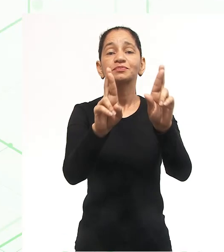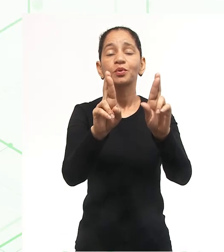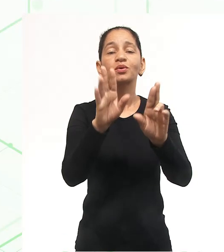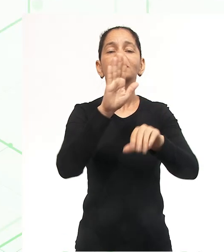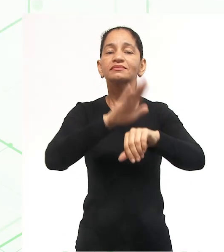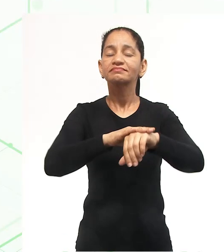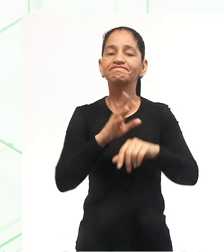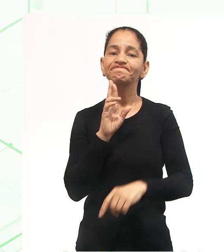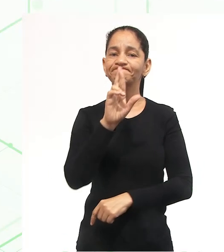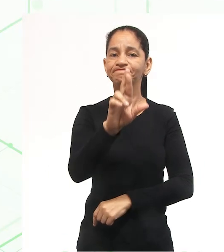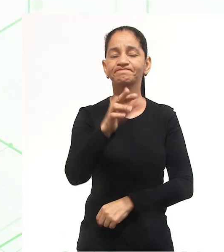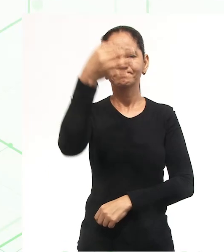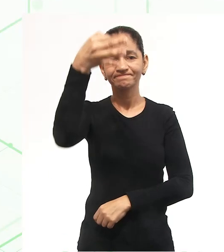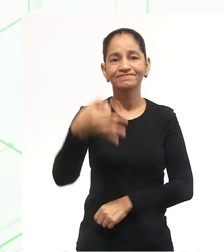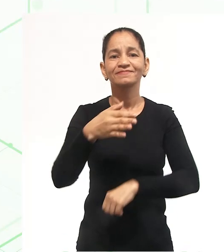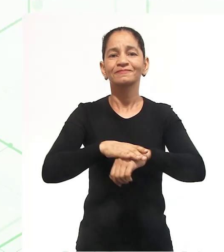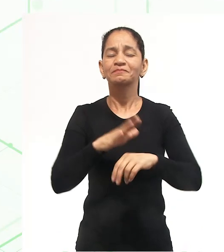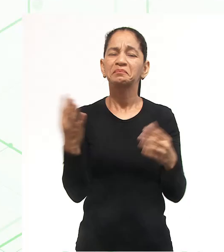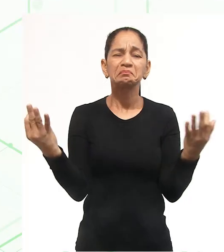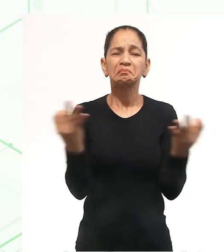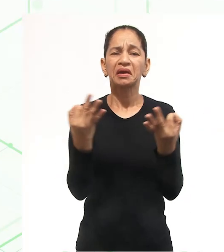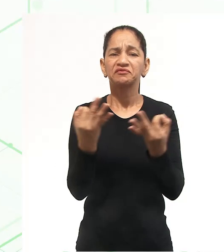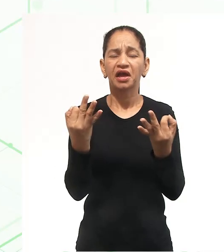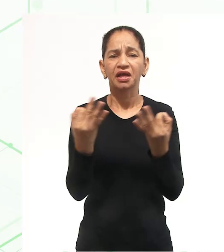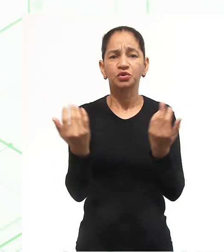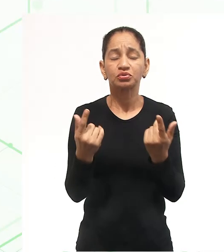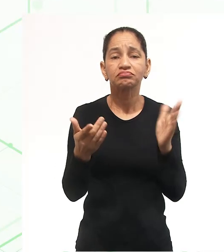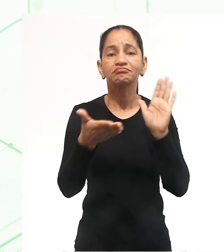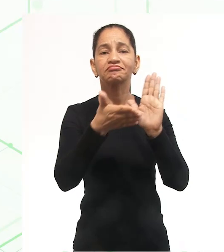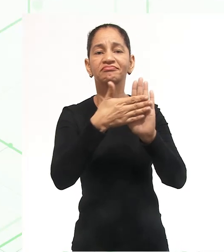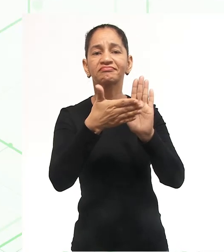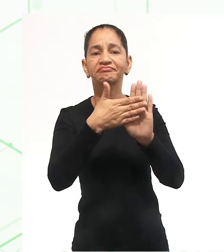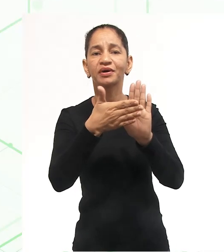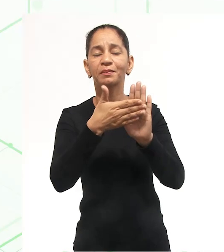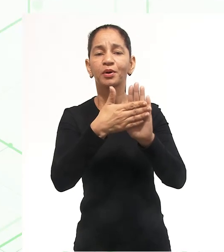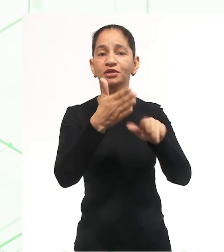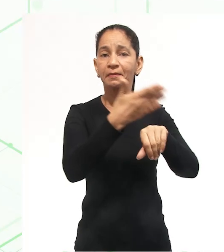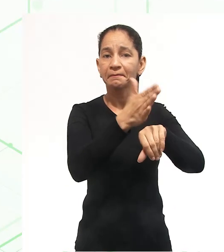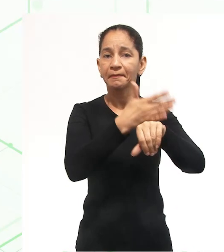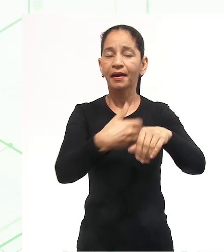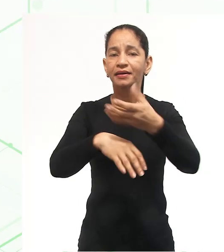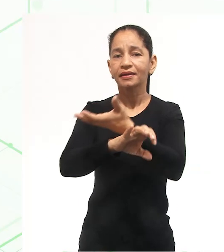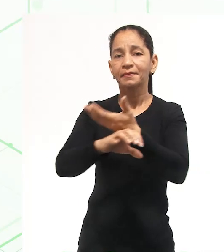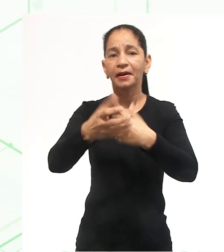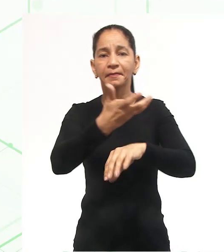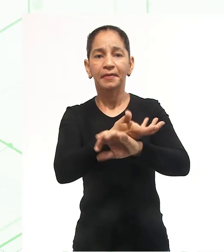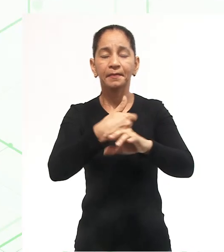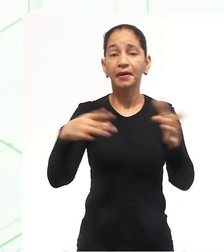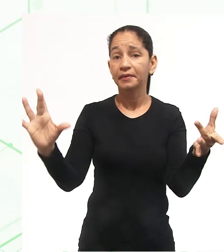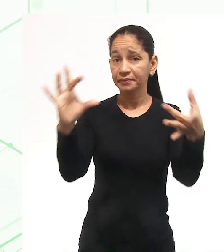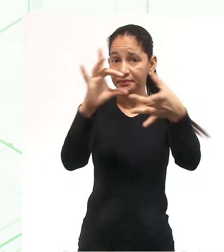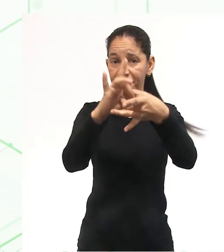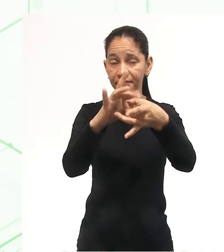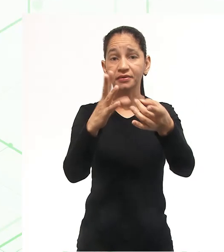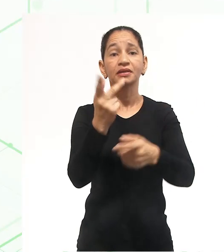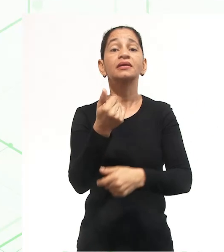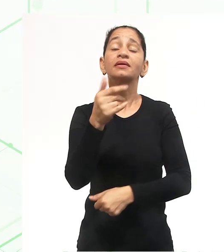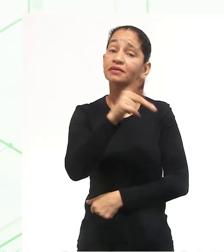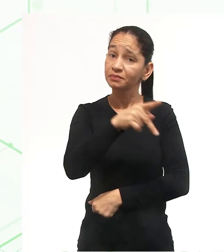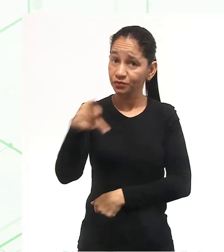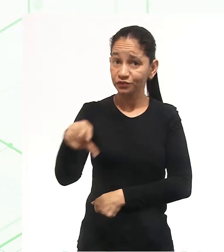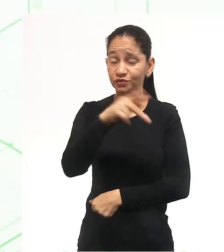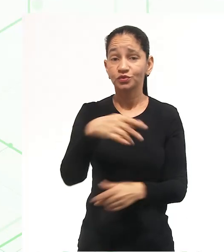Ele é um resultado dessa proposta de práticas integradoras, né, dessa união entre os